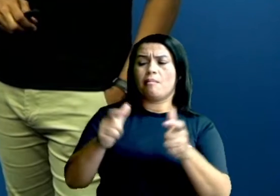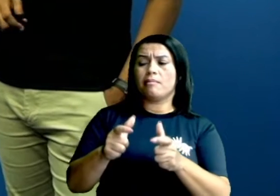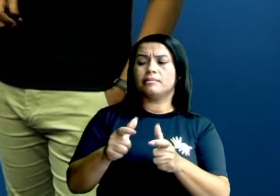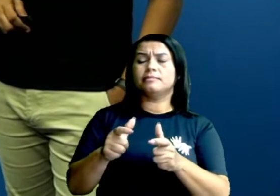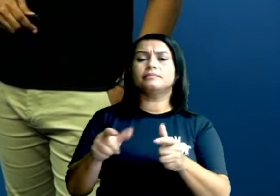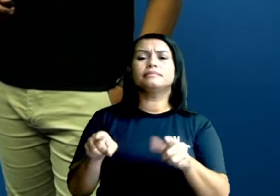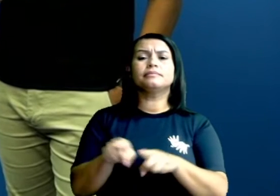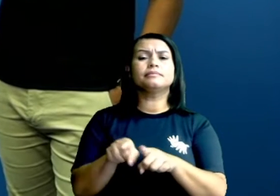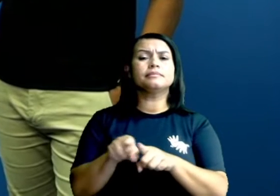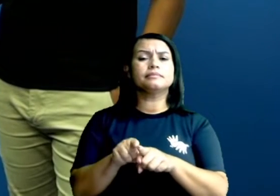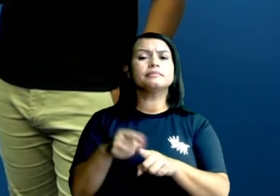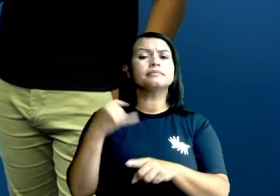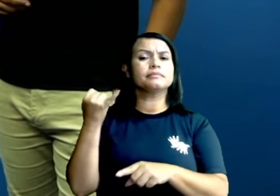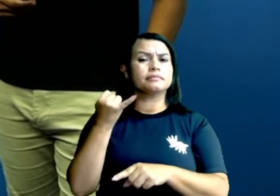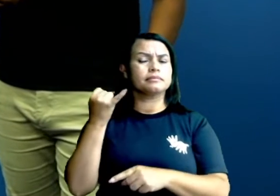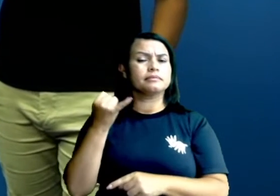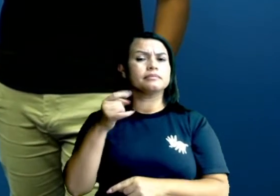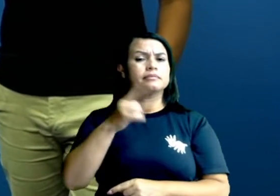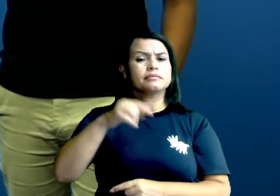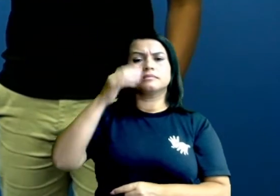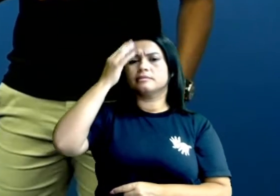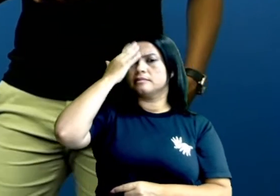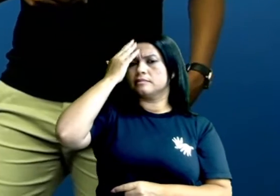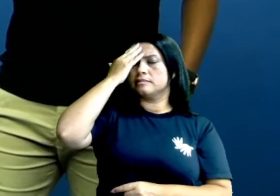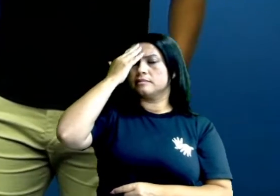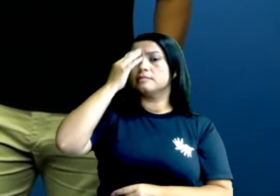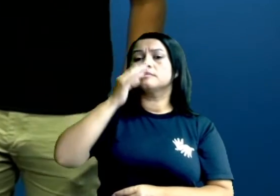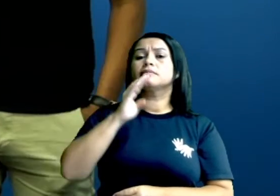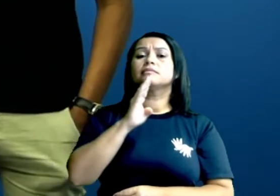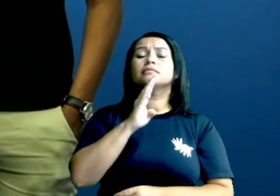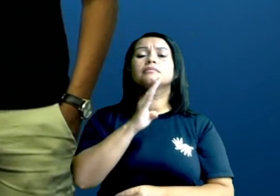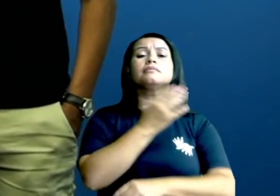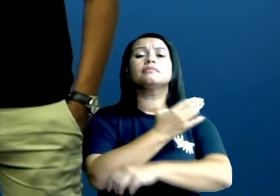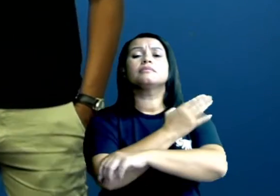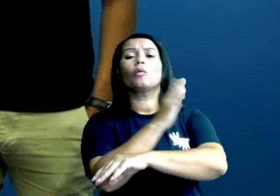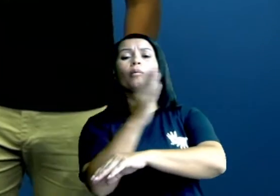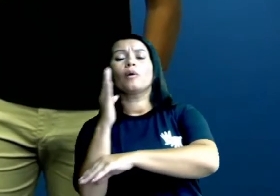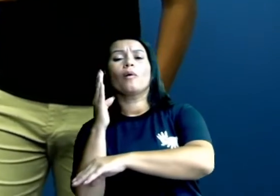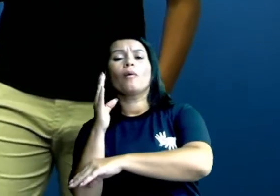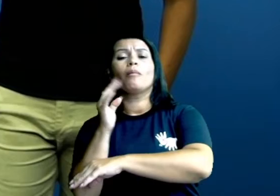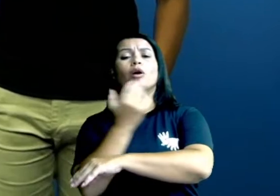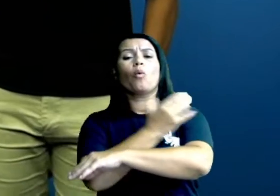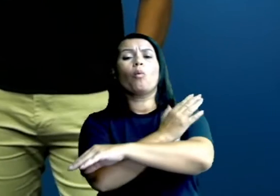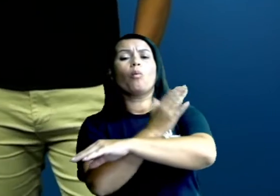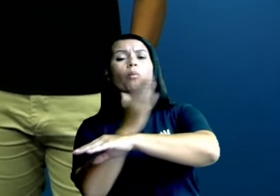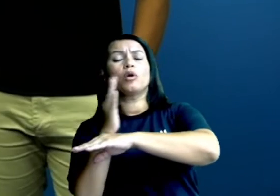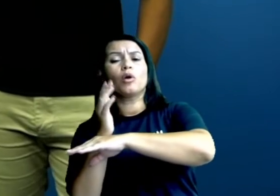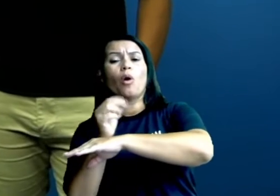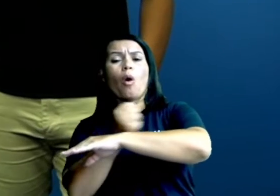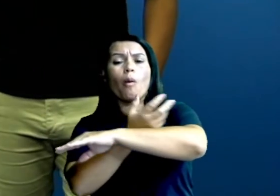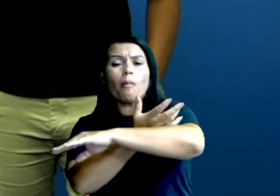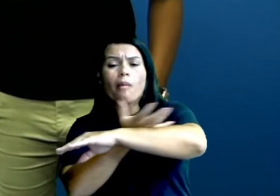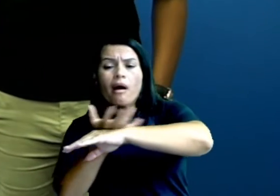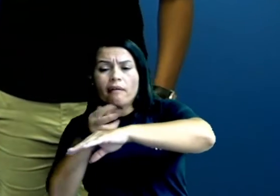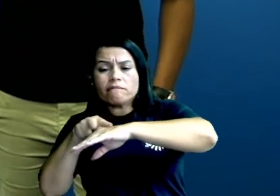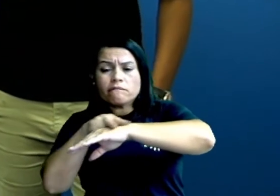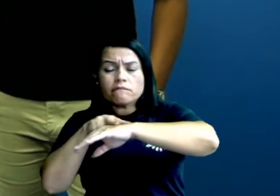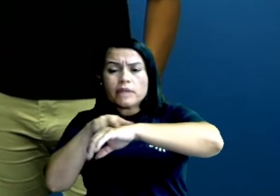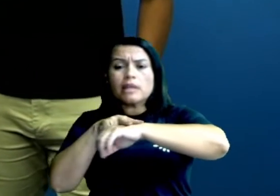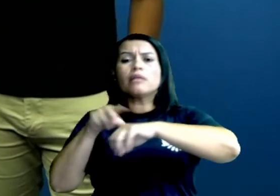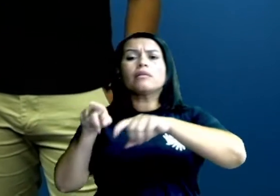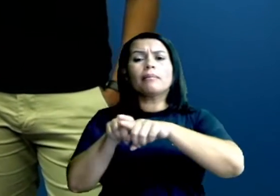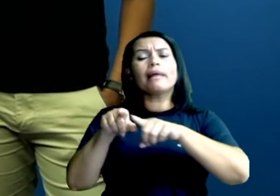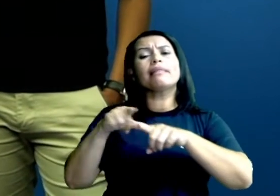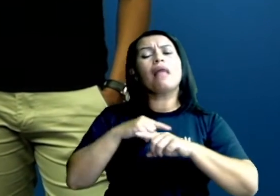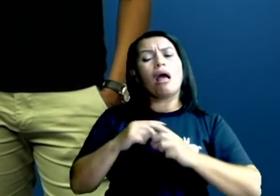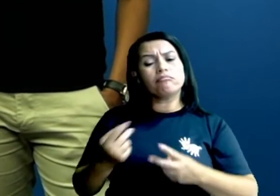e assim, é importante salientar que o bioma do cerrado, a vegetação do cerrado, apresenta uma rica biodiversidade